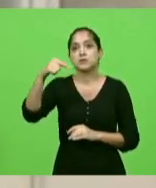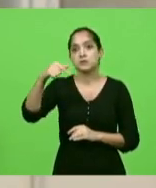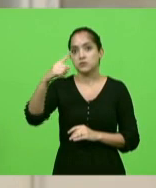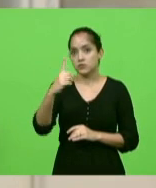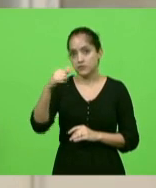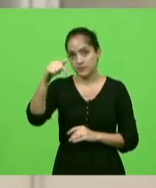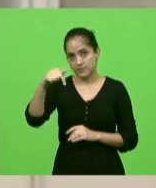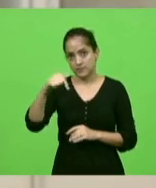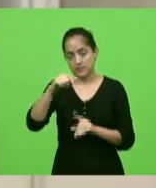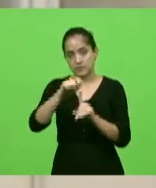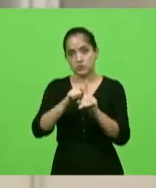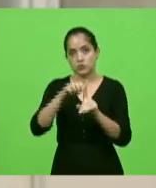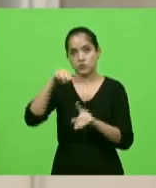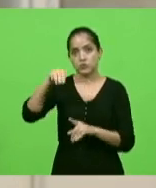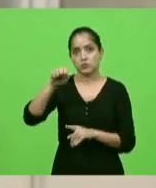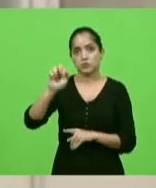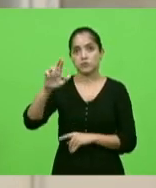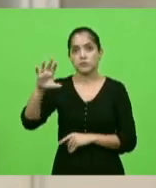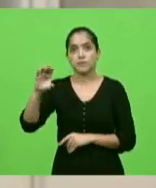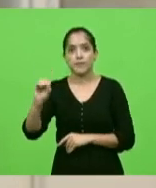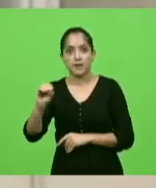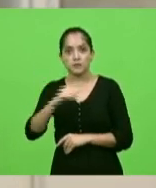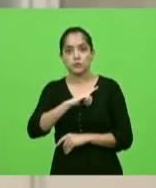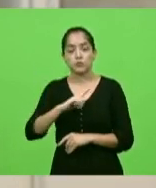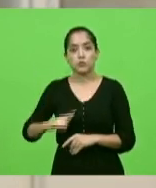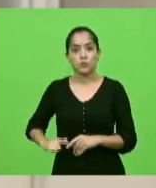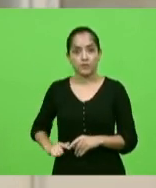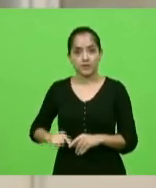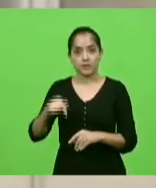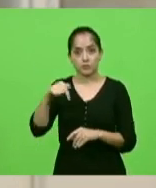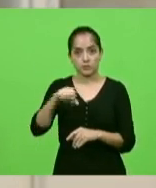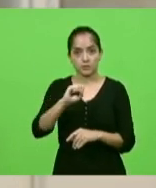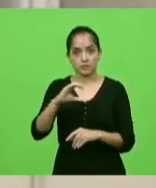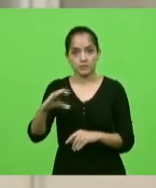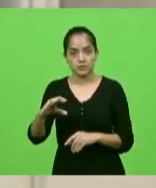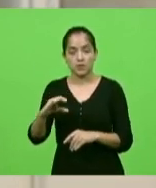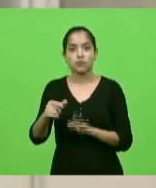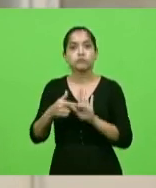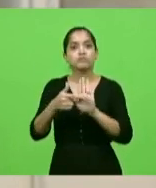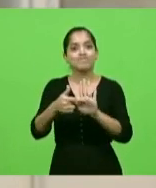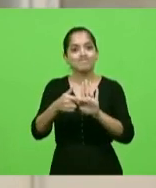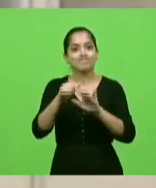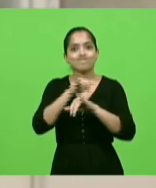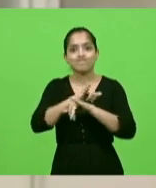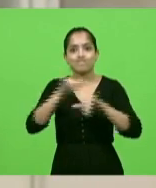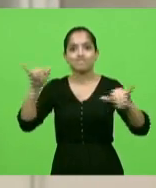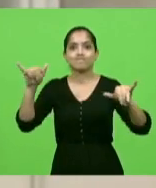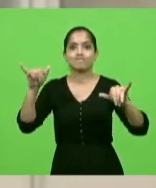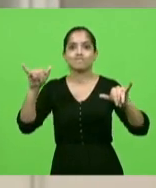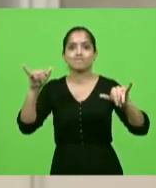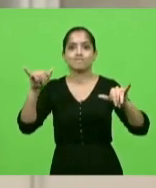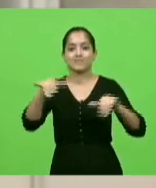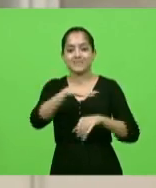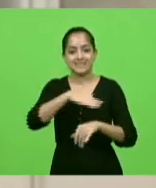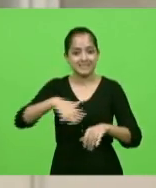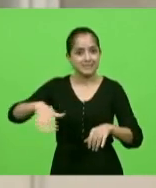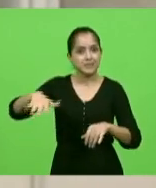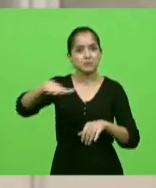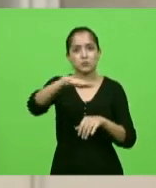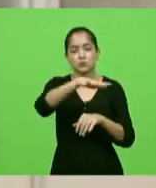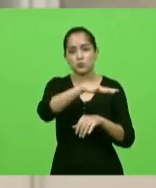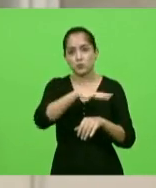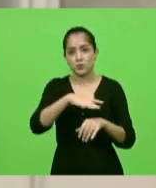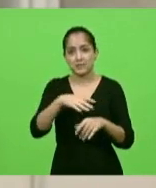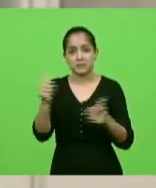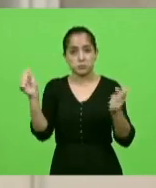março de 2020 pelo qual governador deste estado declarou situação de emergência em todo o território